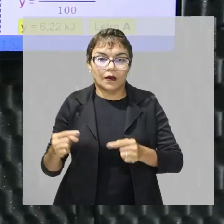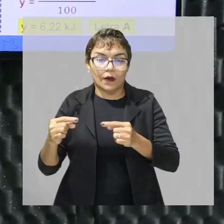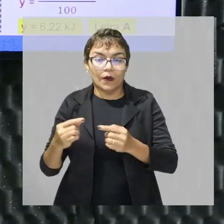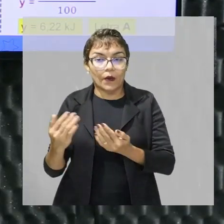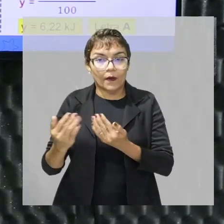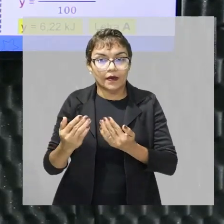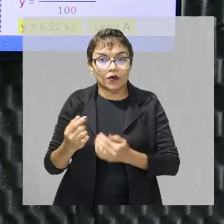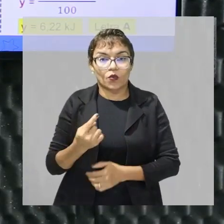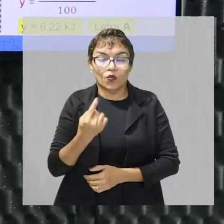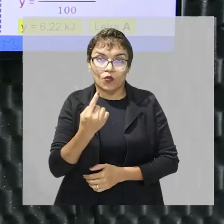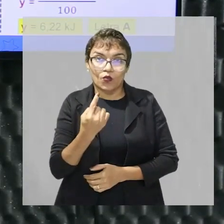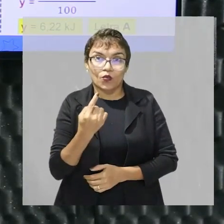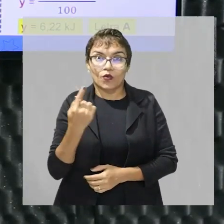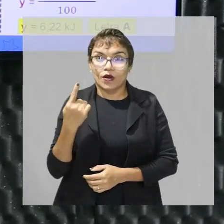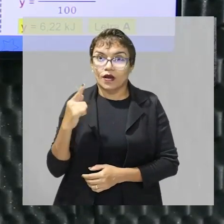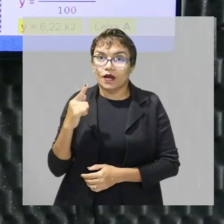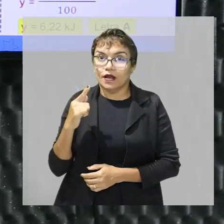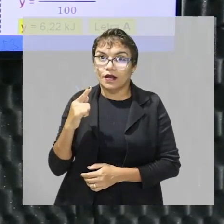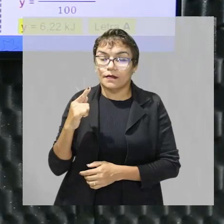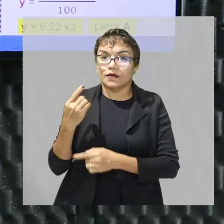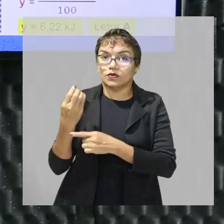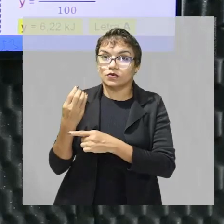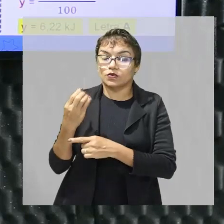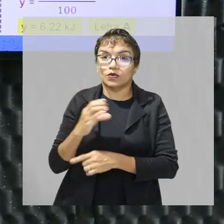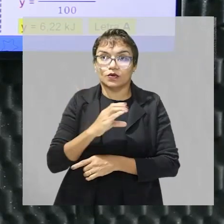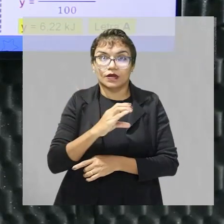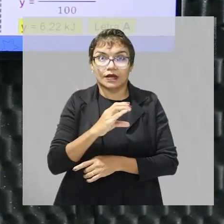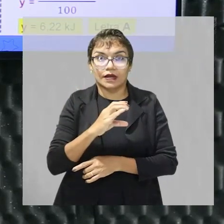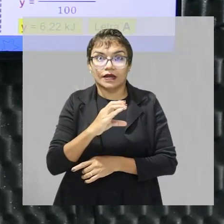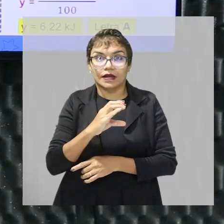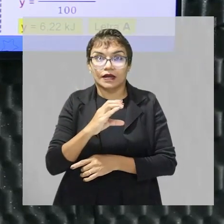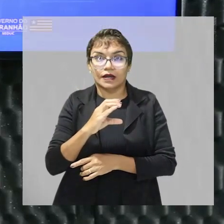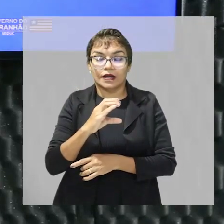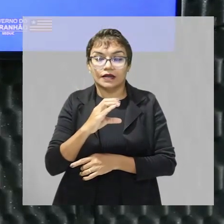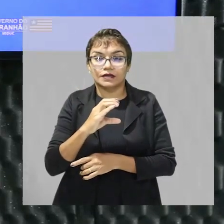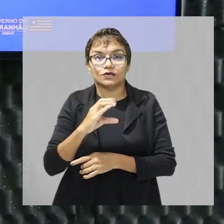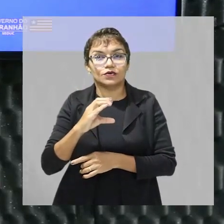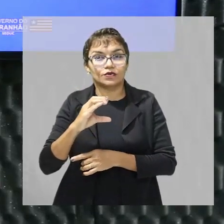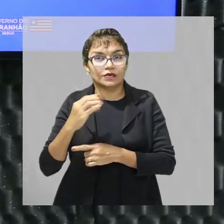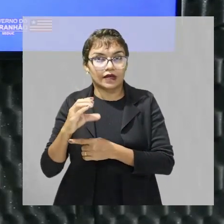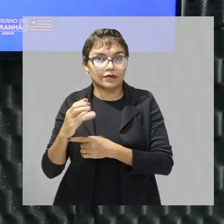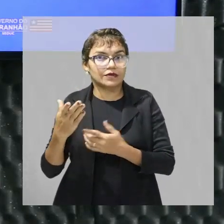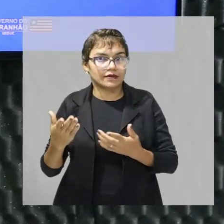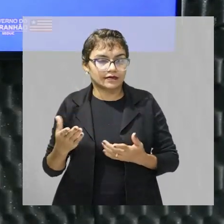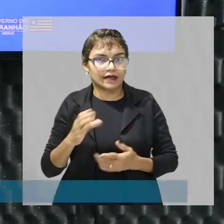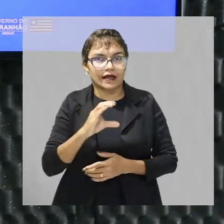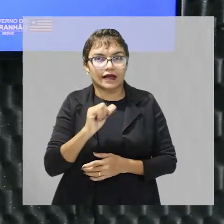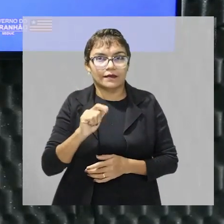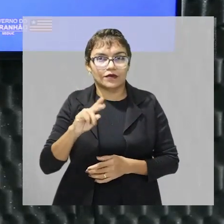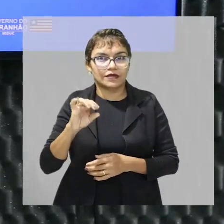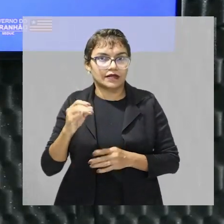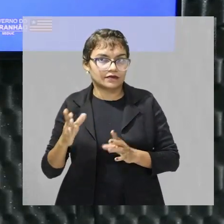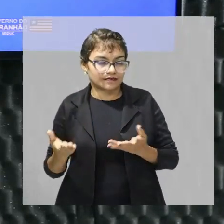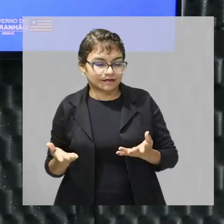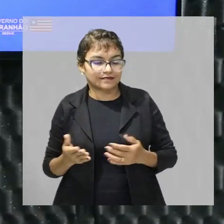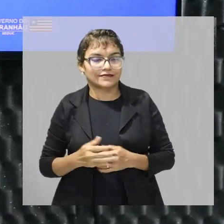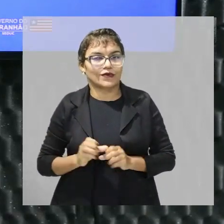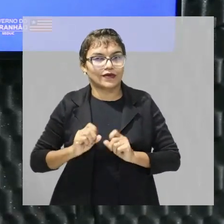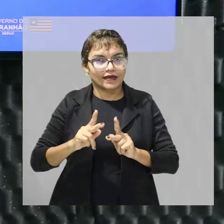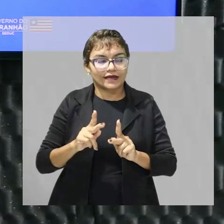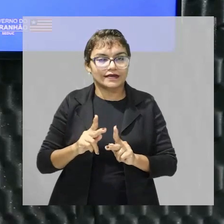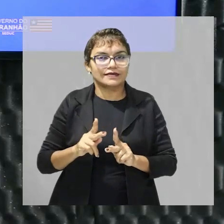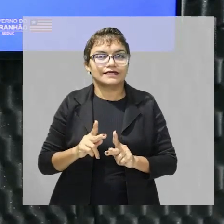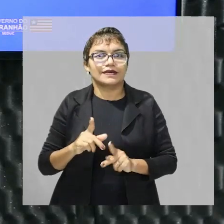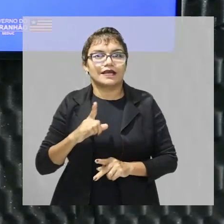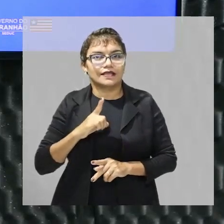do carboidrato, sendo que o aproveitamento é igual a 40%. Beleza, turminha? Um pouquinho